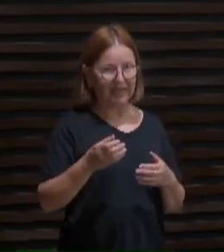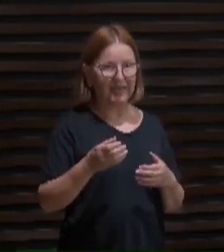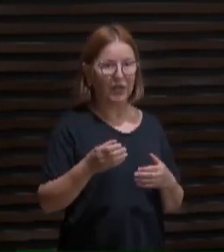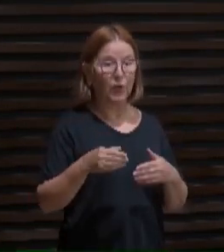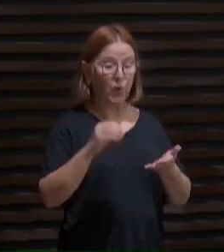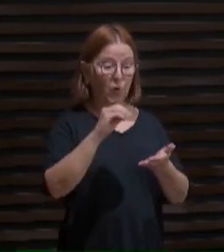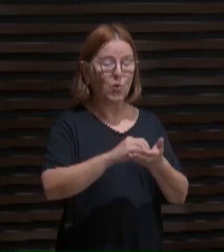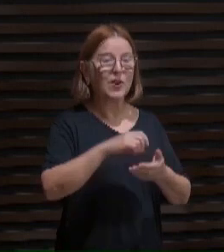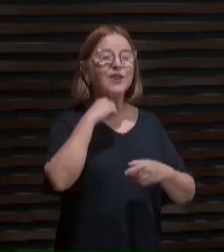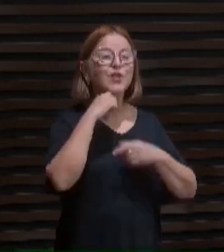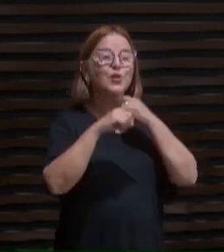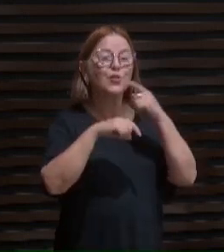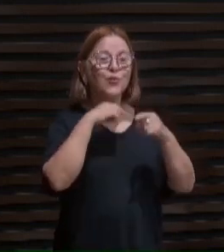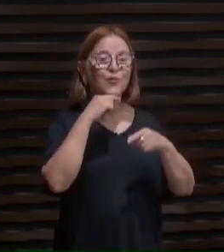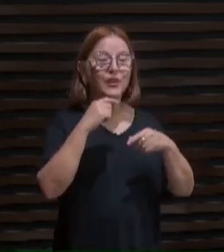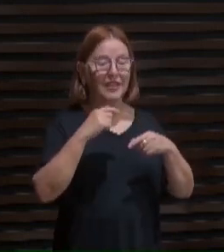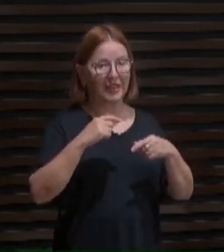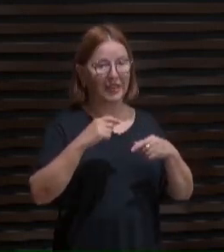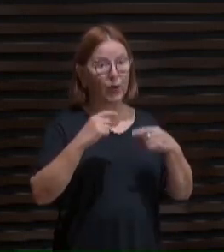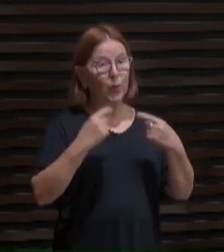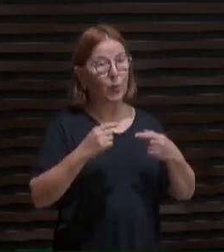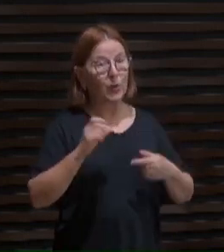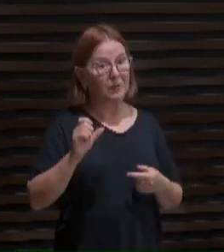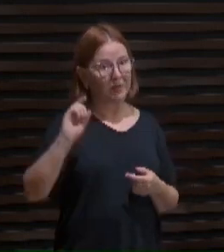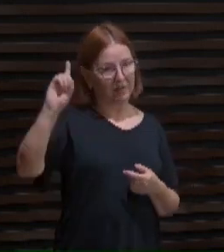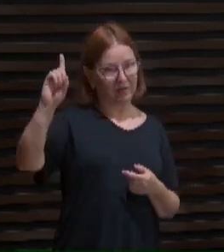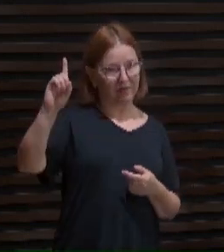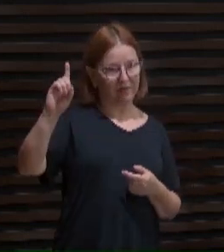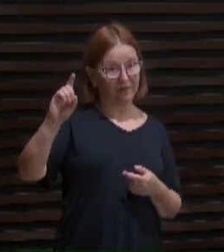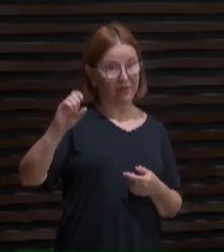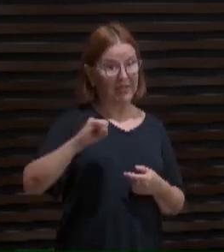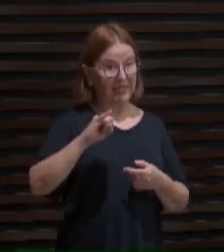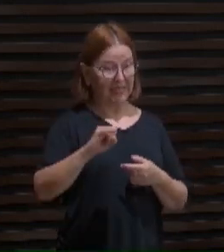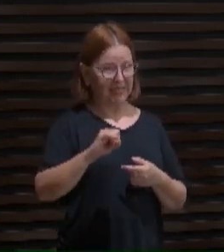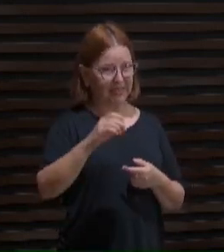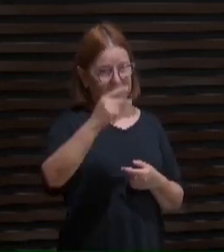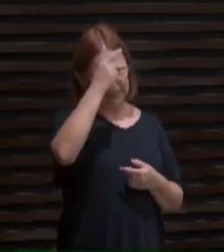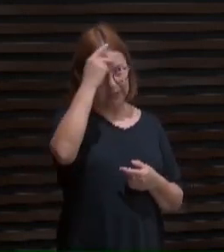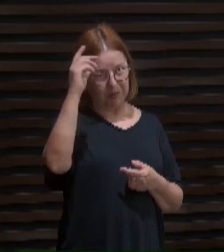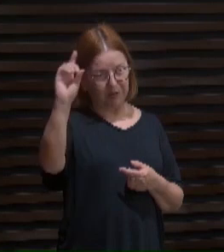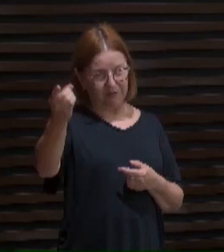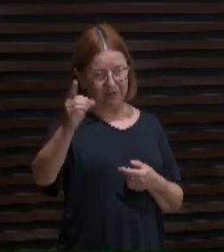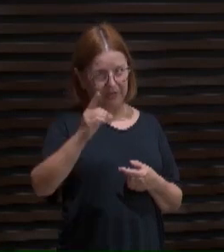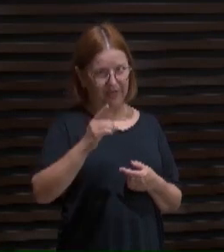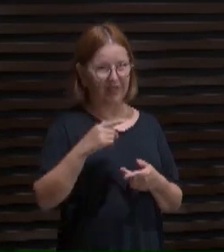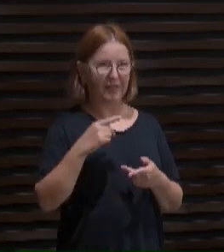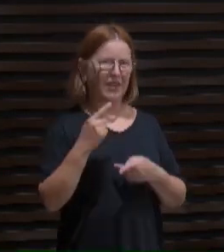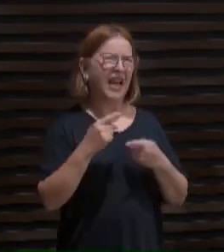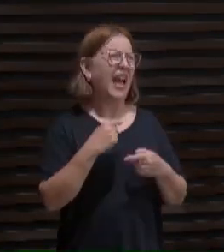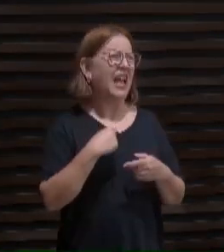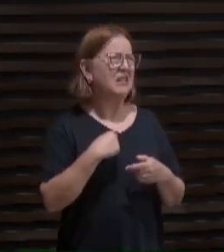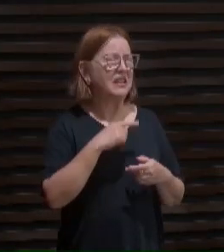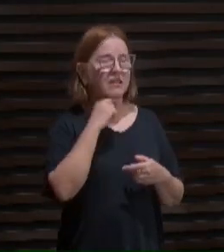Quando eu vejo alguém chegando e dizendo, eu estou com uma dúvida, eu digo, peraí, vamos ler Judas, apiedai-vos dos